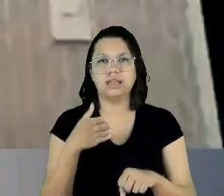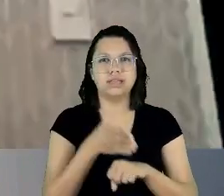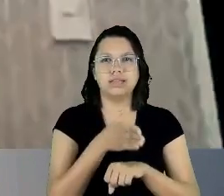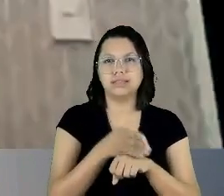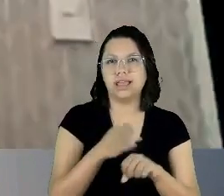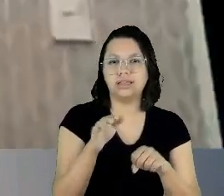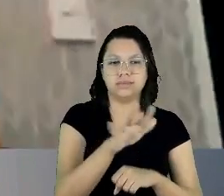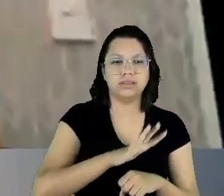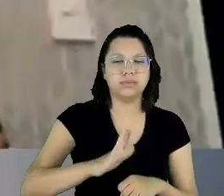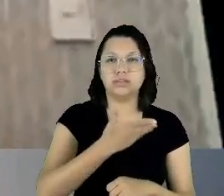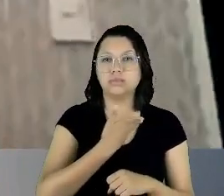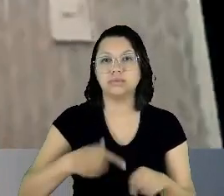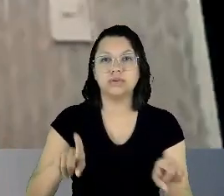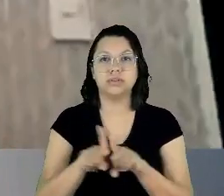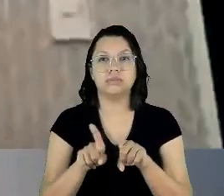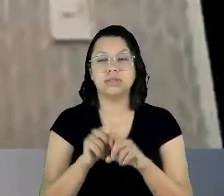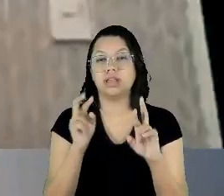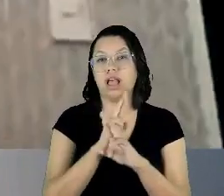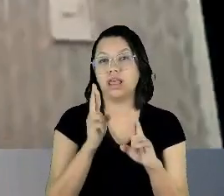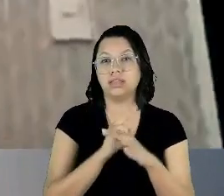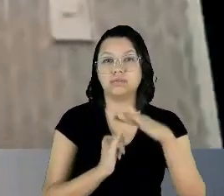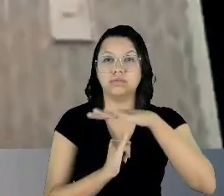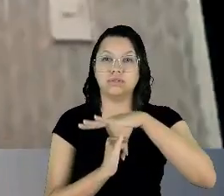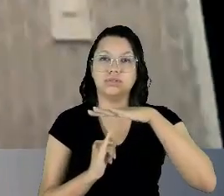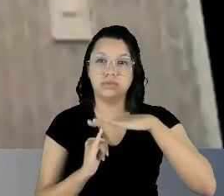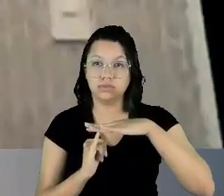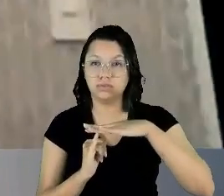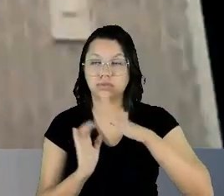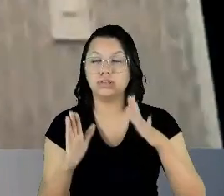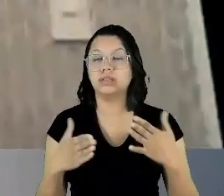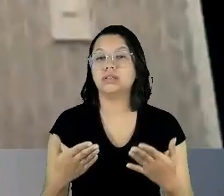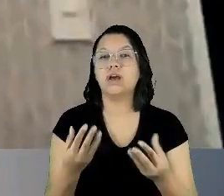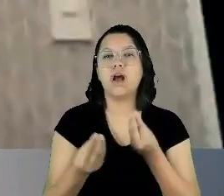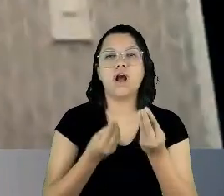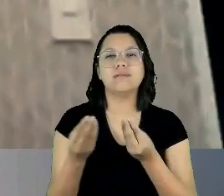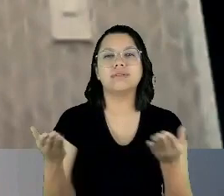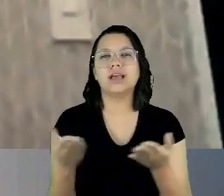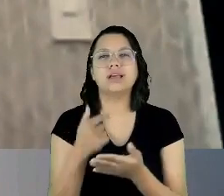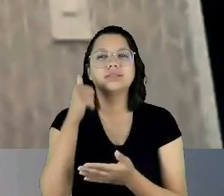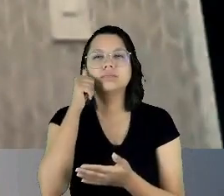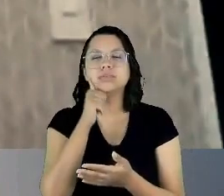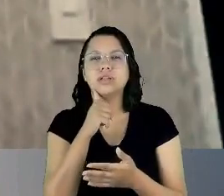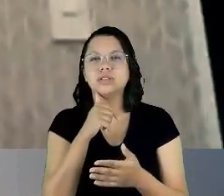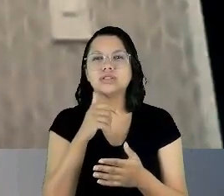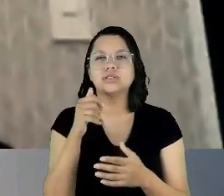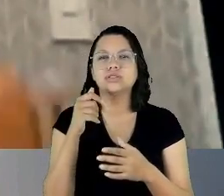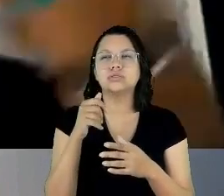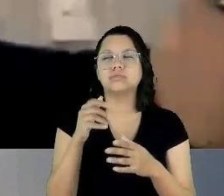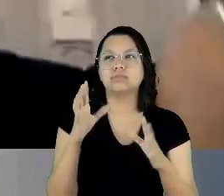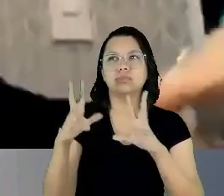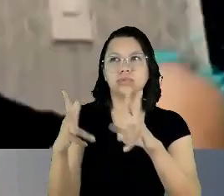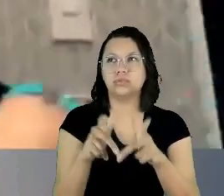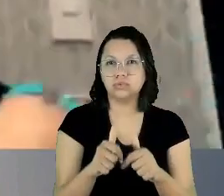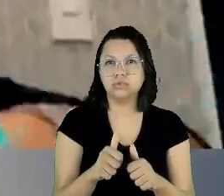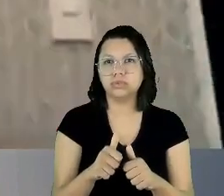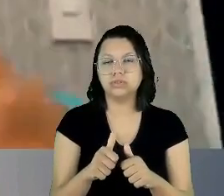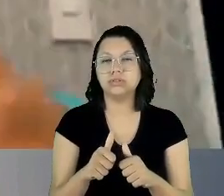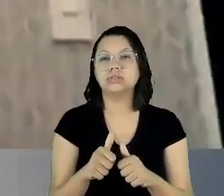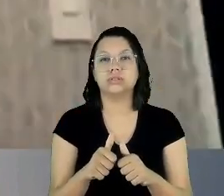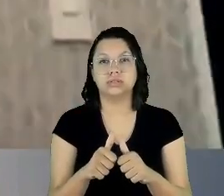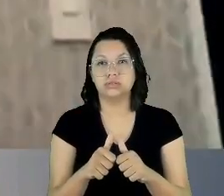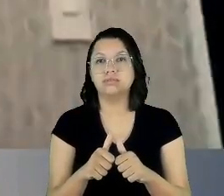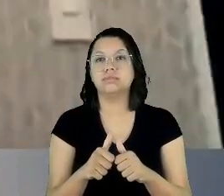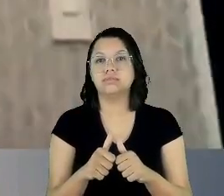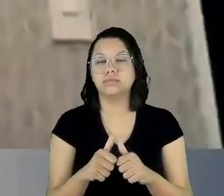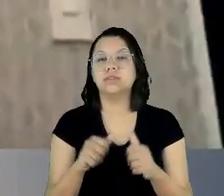aos espaços públicos e da relação com as instituições. Então, como que essas mulheres, todas as mulheres estão